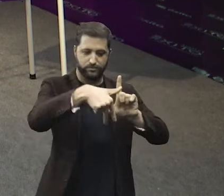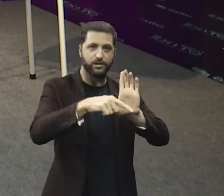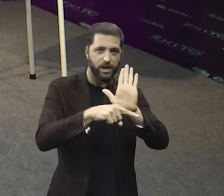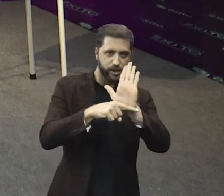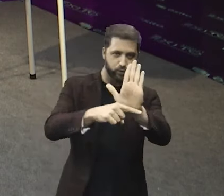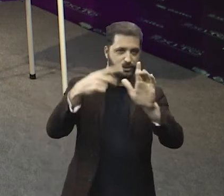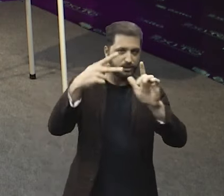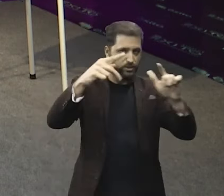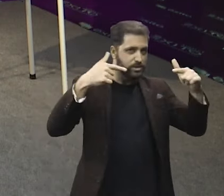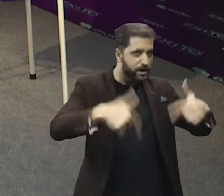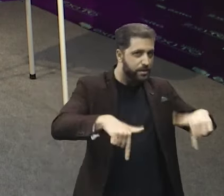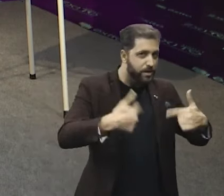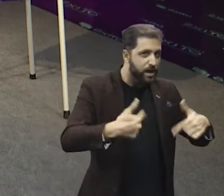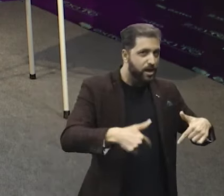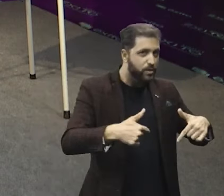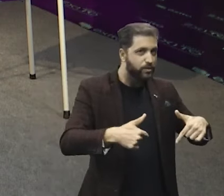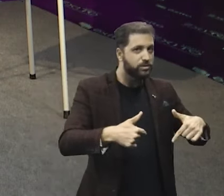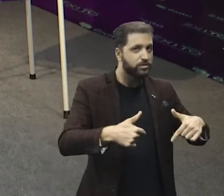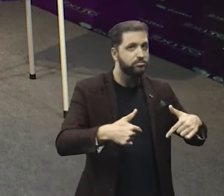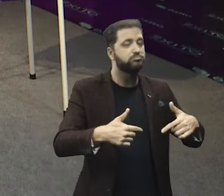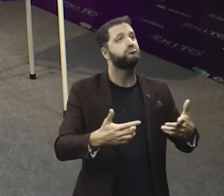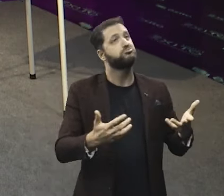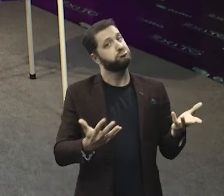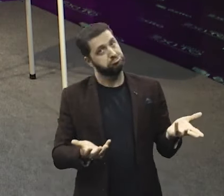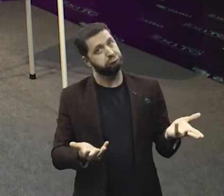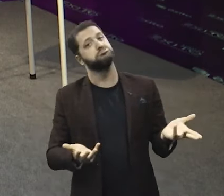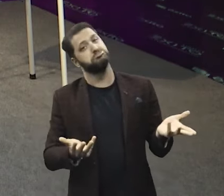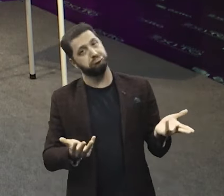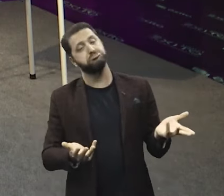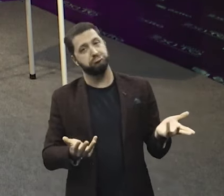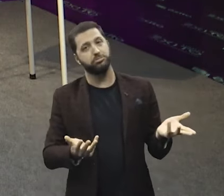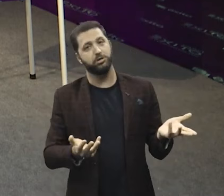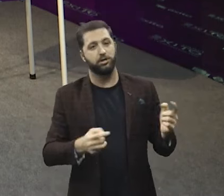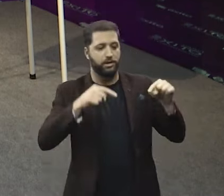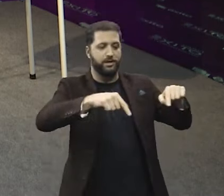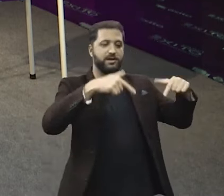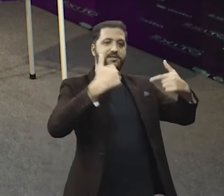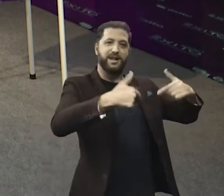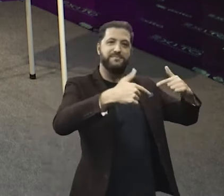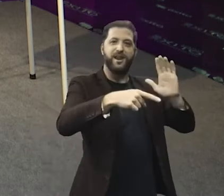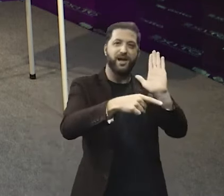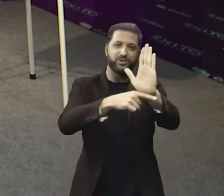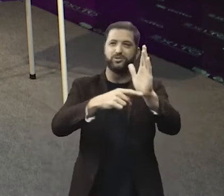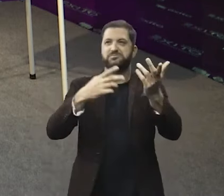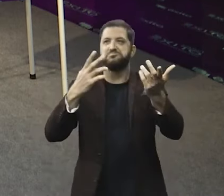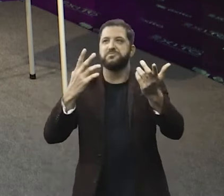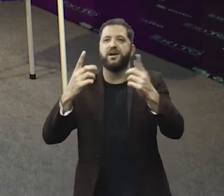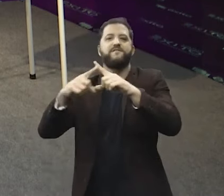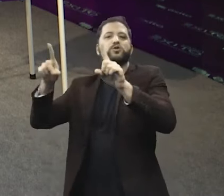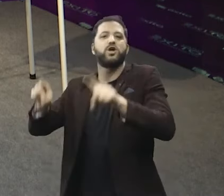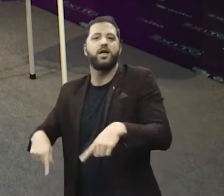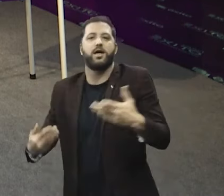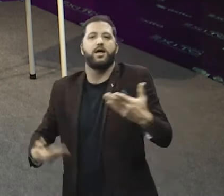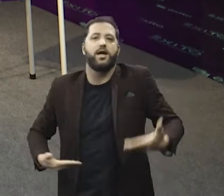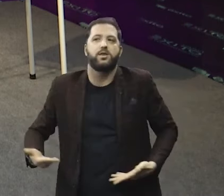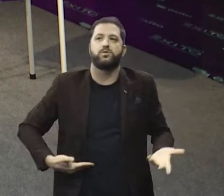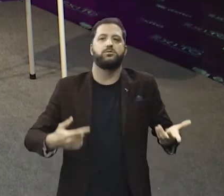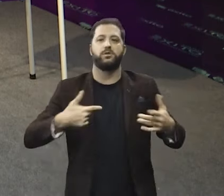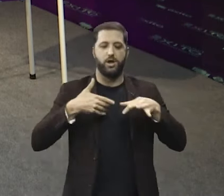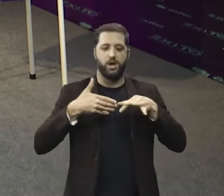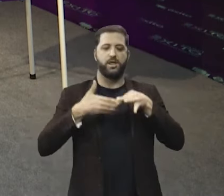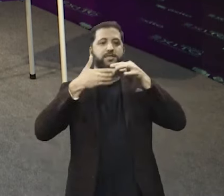aquele uso faz com que eu consiga me conectar melhor com o meu funcionário com o meu colaborador eu como líder porque uma